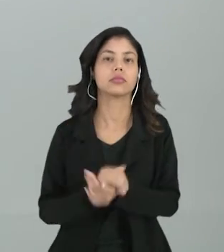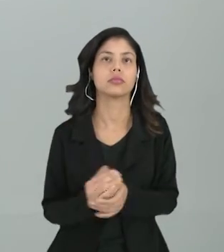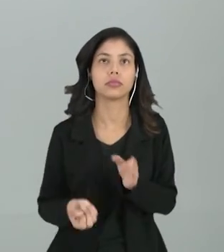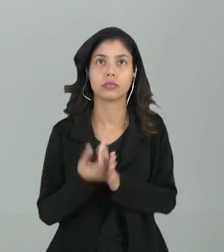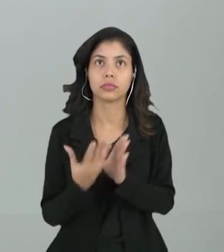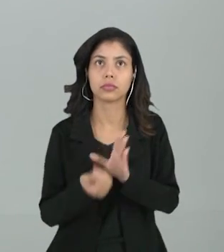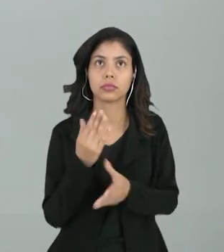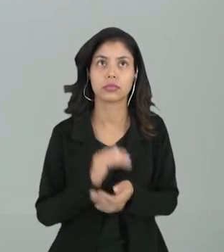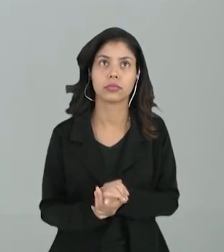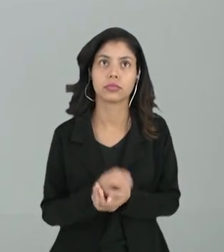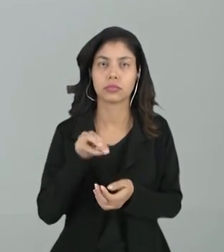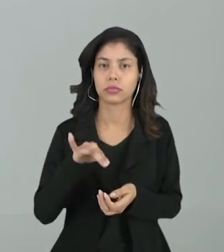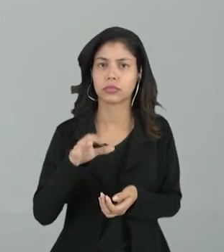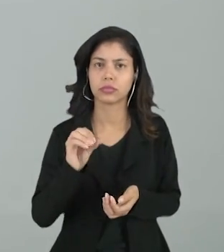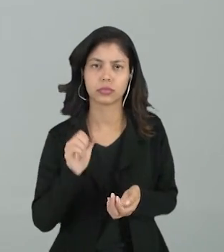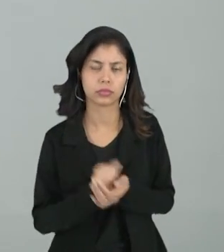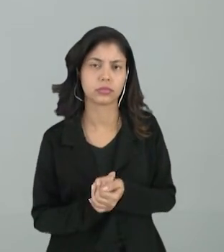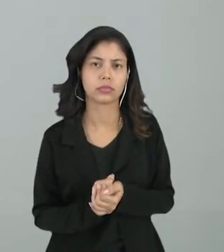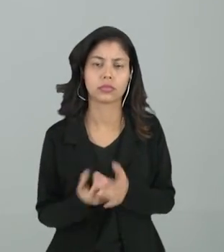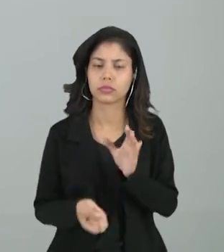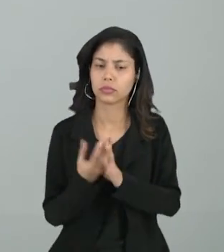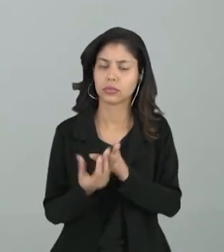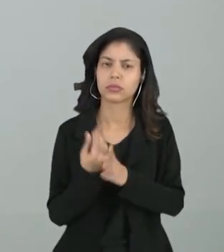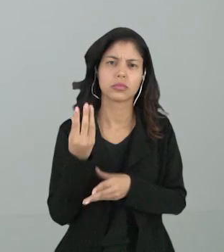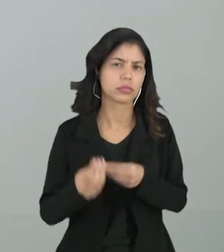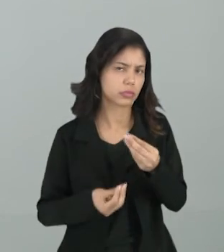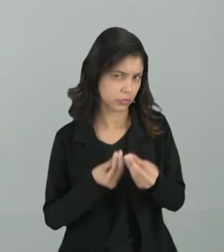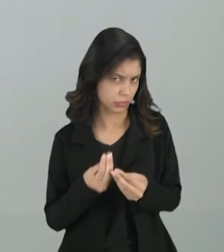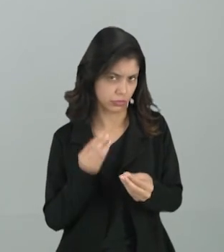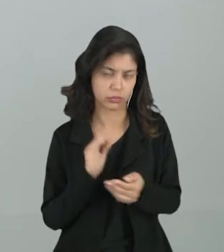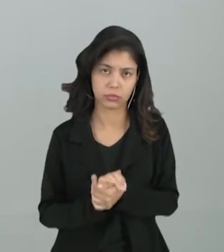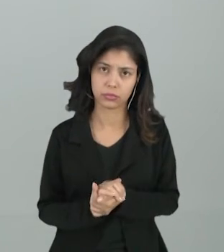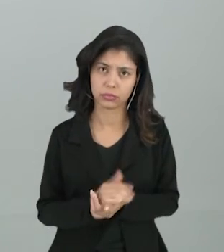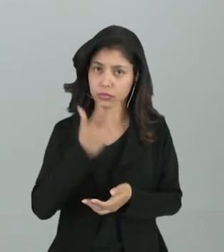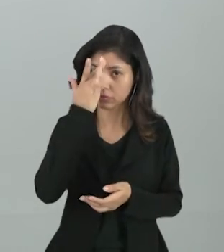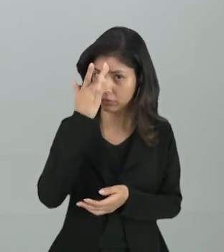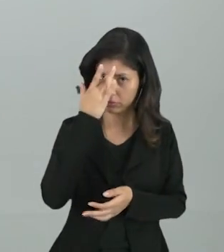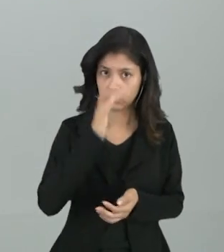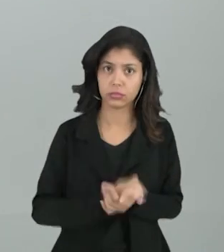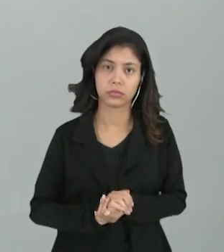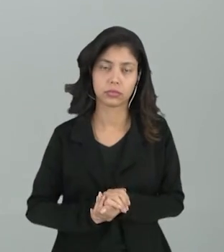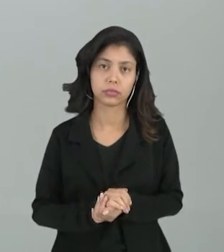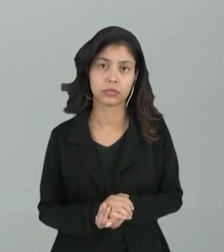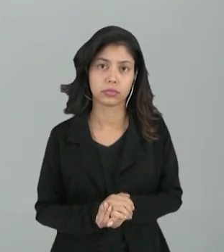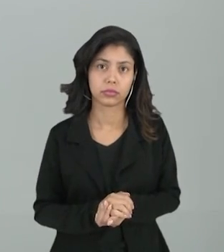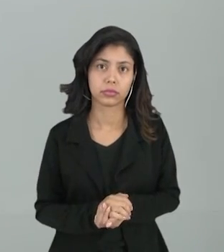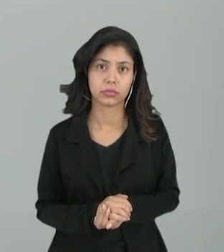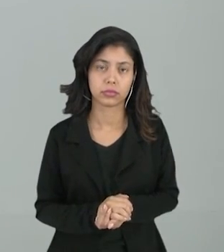produções, aí, os meios de produções, de que forma vocês acham, né,